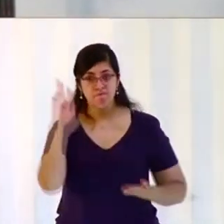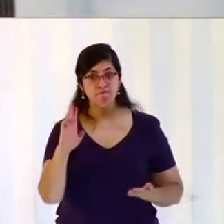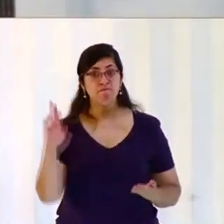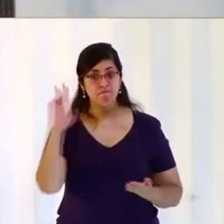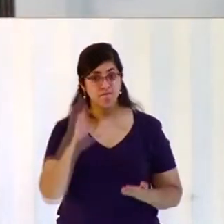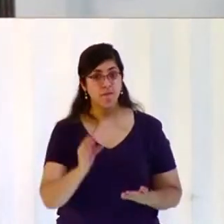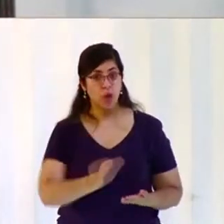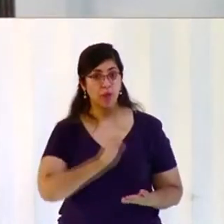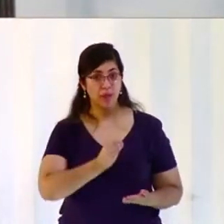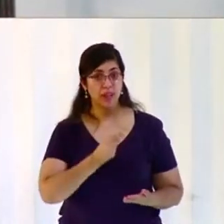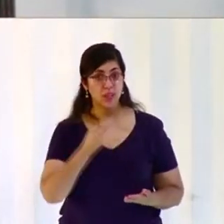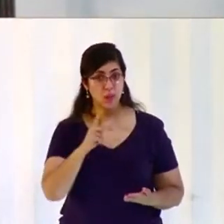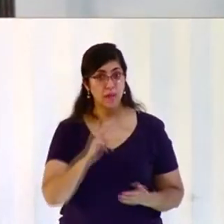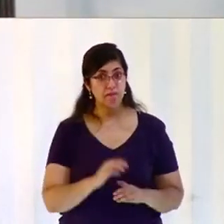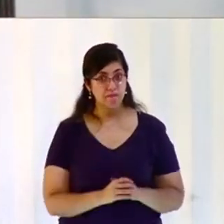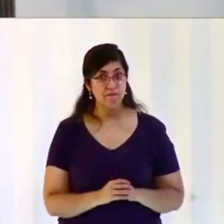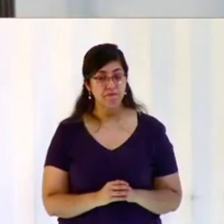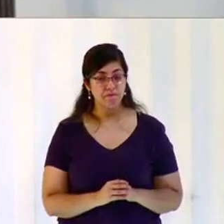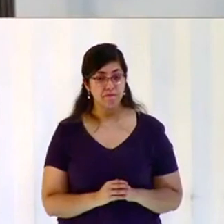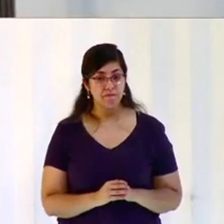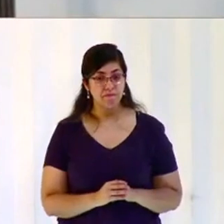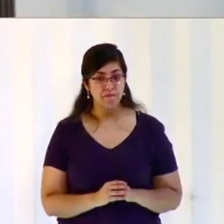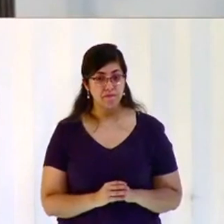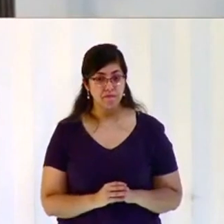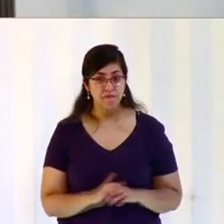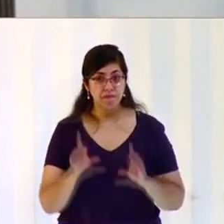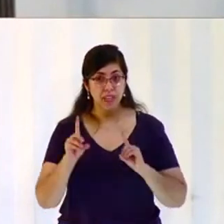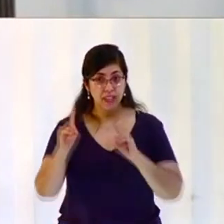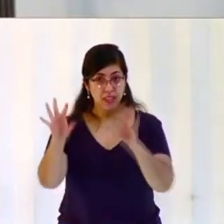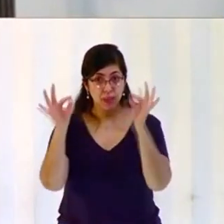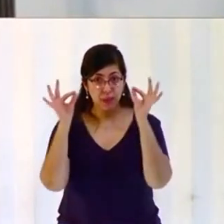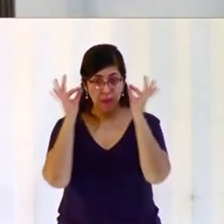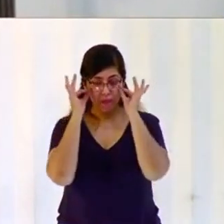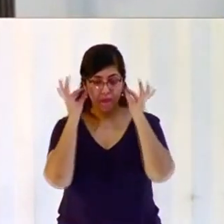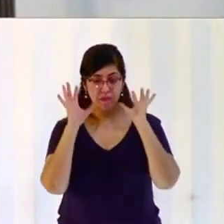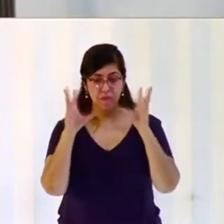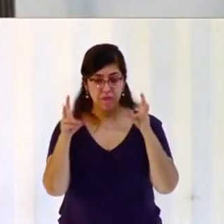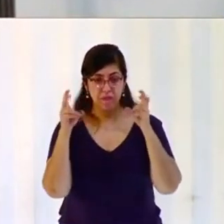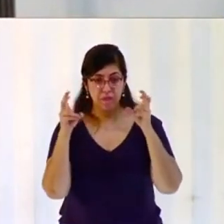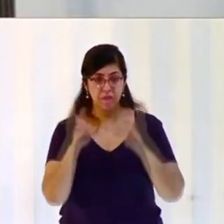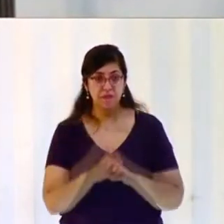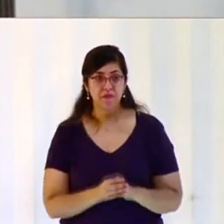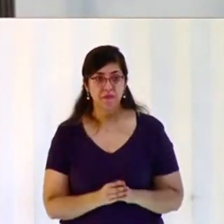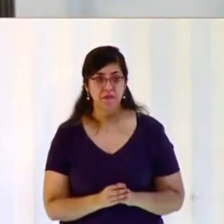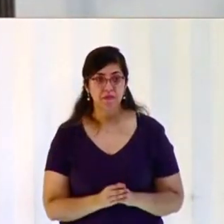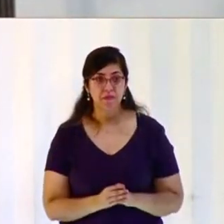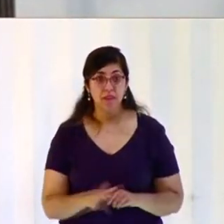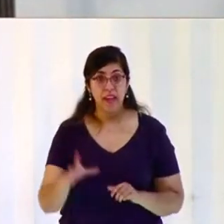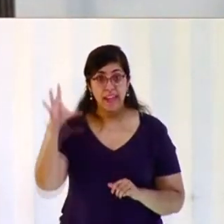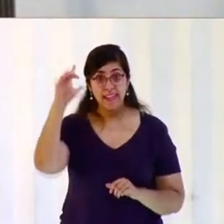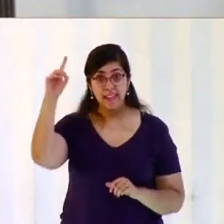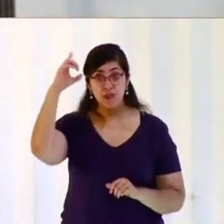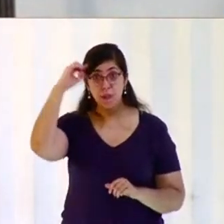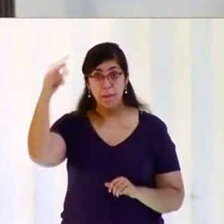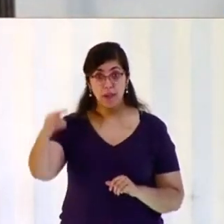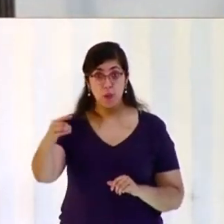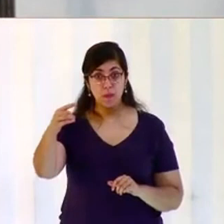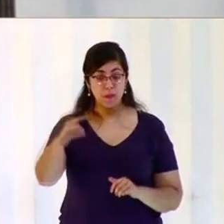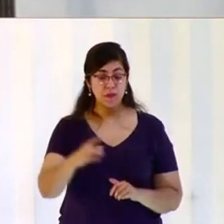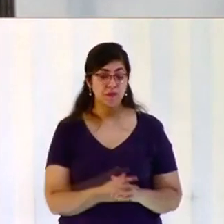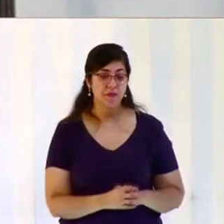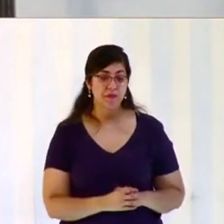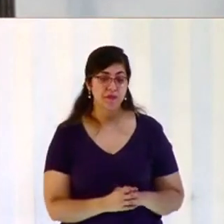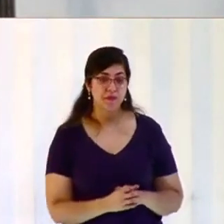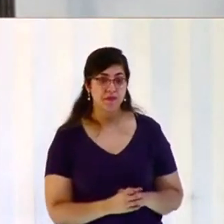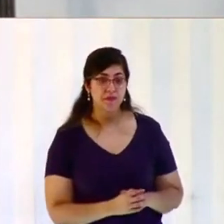cristianismo prático aqui no texto para os discípulos? Ele os enviou. Em outro momento a palavra de Deus